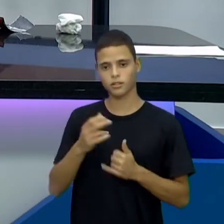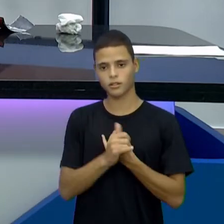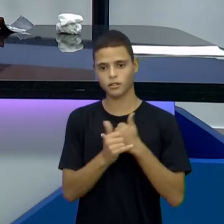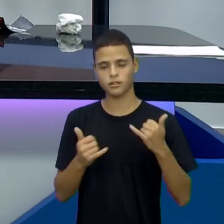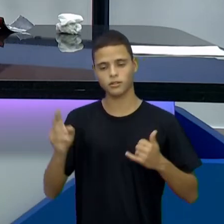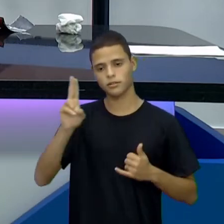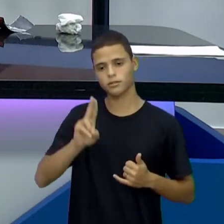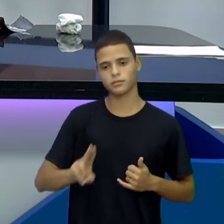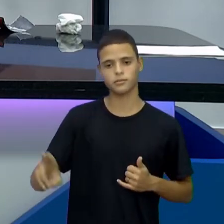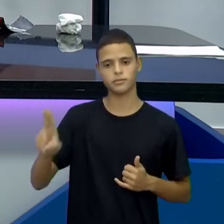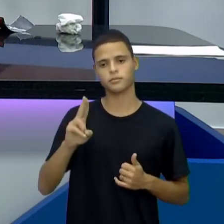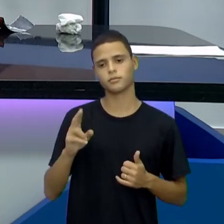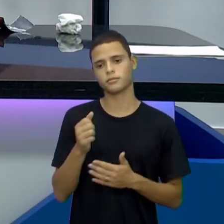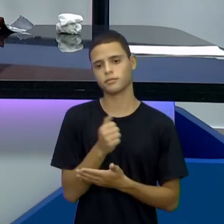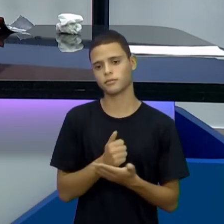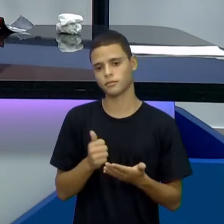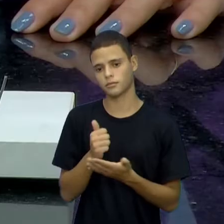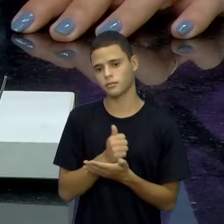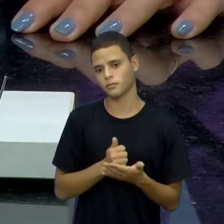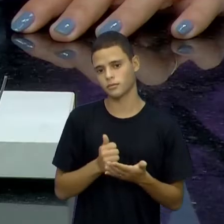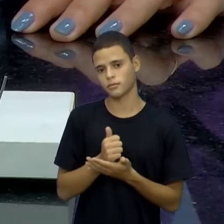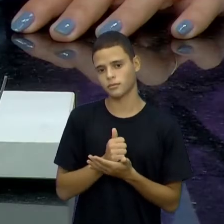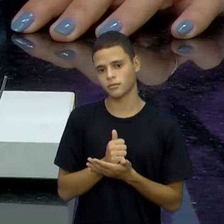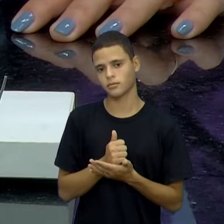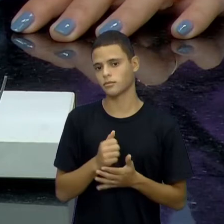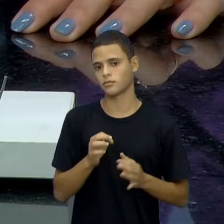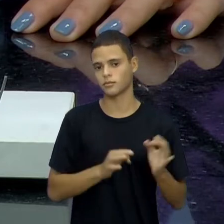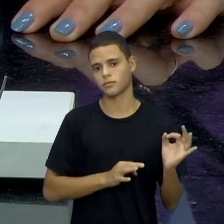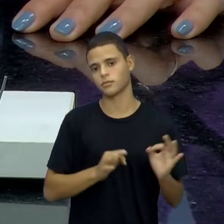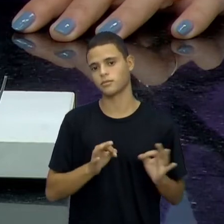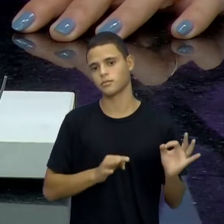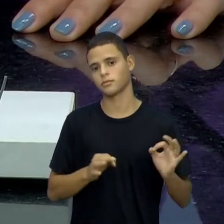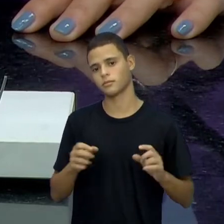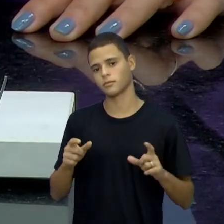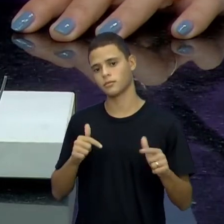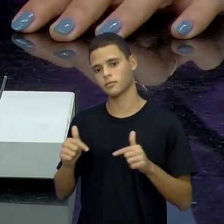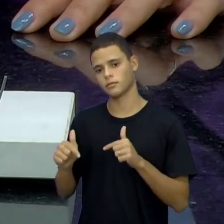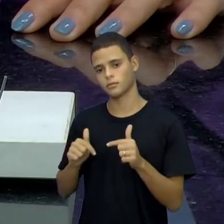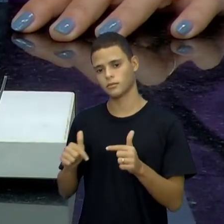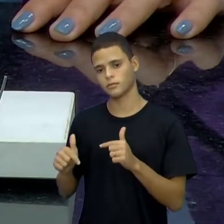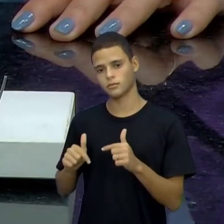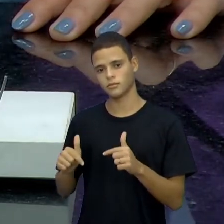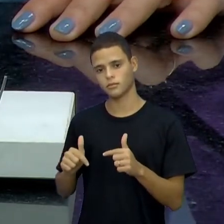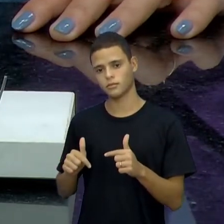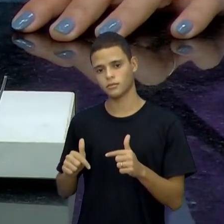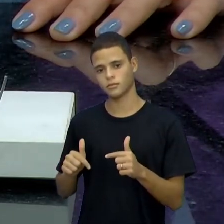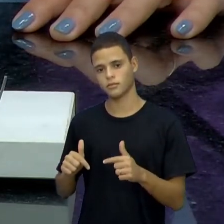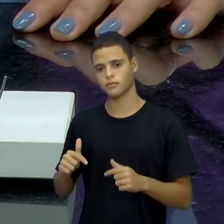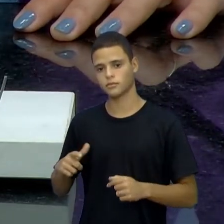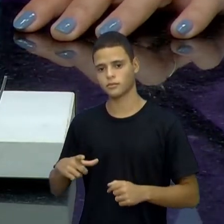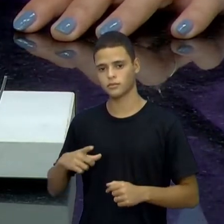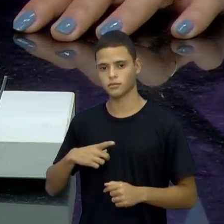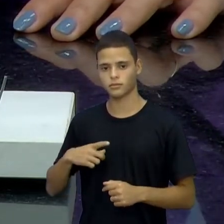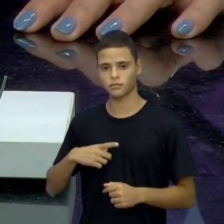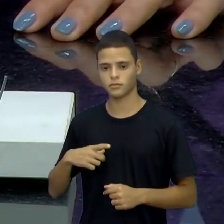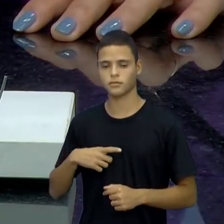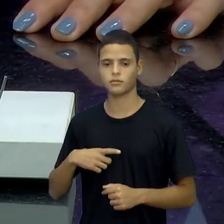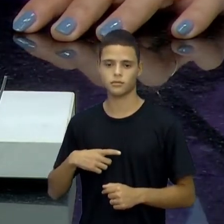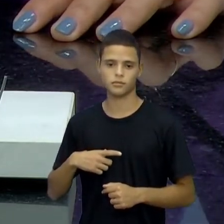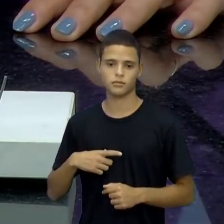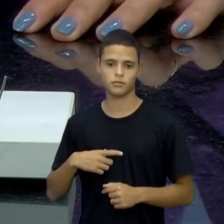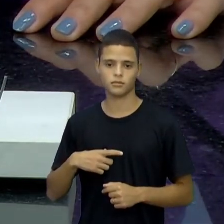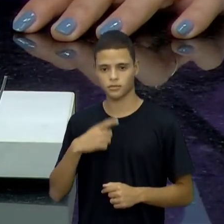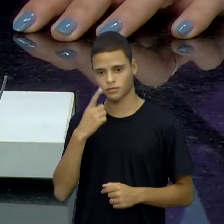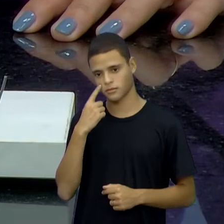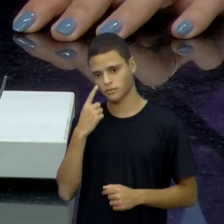e utiliza basicamente para fazer a função dela, realizar o trabalho que ela é exigida, né? Então,